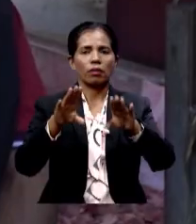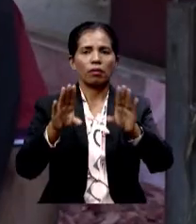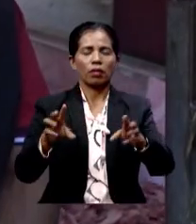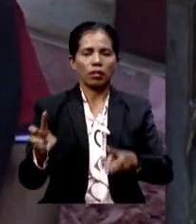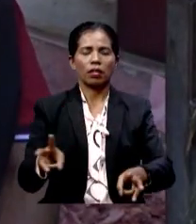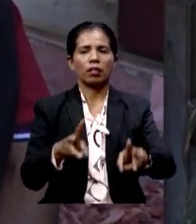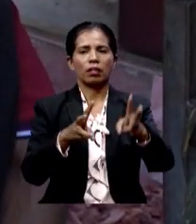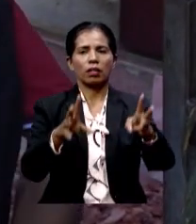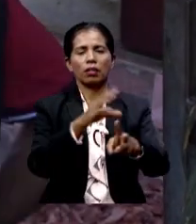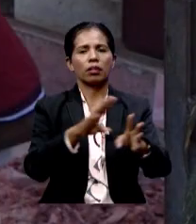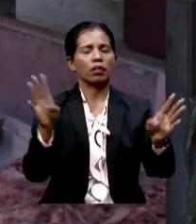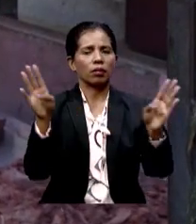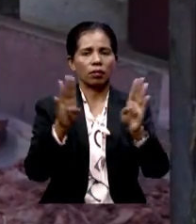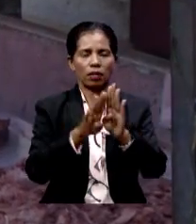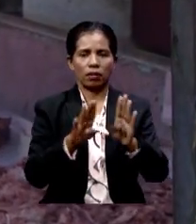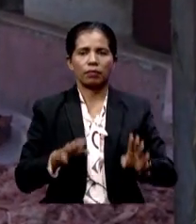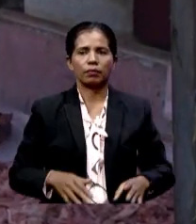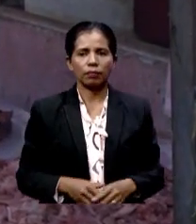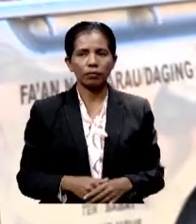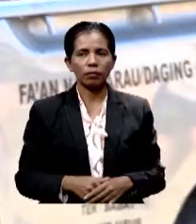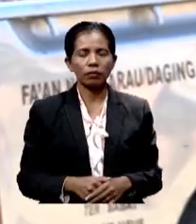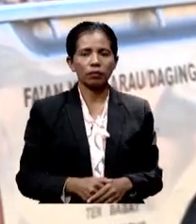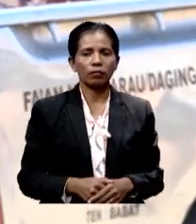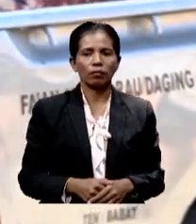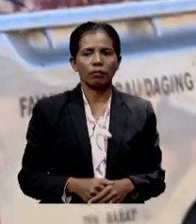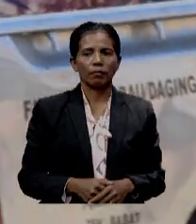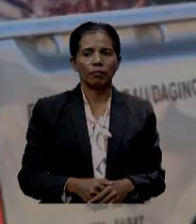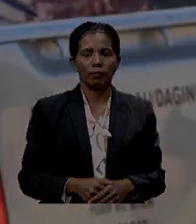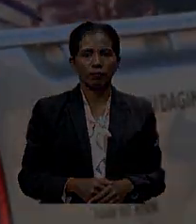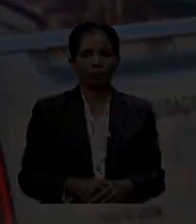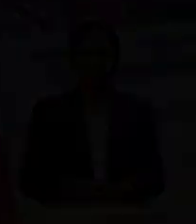dalanine no taca passeio. Leopoldina de Carvalho, David Gonçalves, GMN.